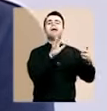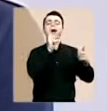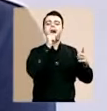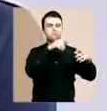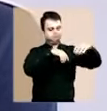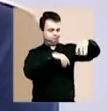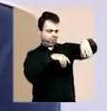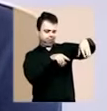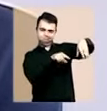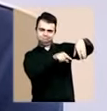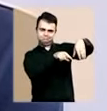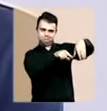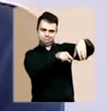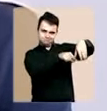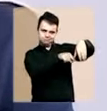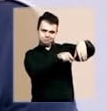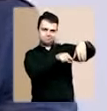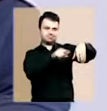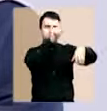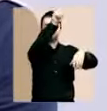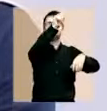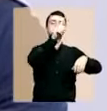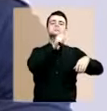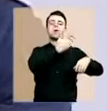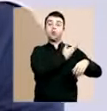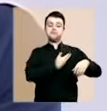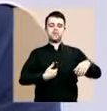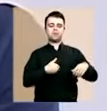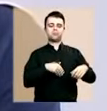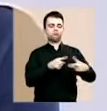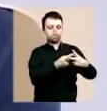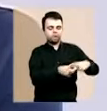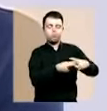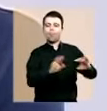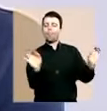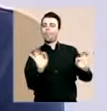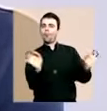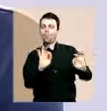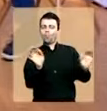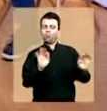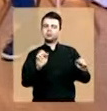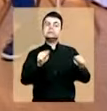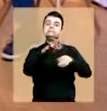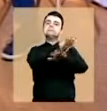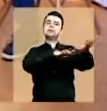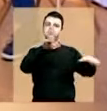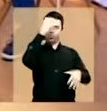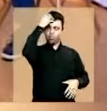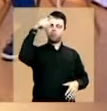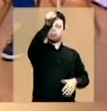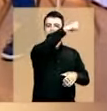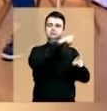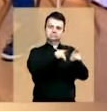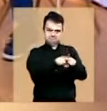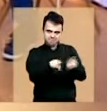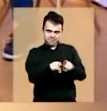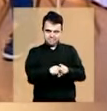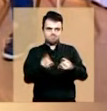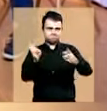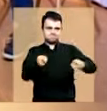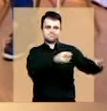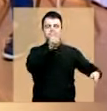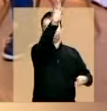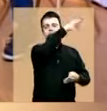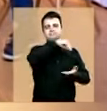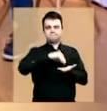que o Estado deixou de arrumar, aquele cano que está pingando. A gente perde muito no sistema mesmo, então, né? O sistema todo de água